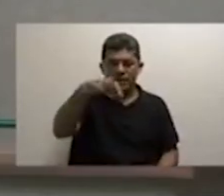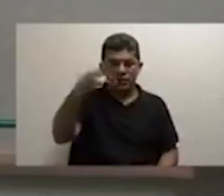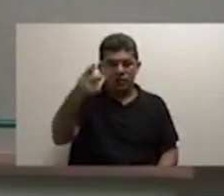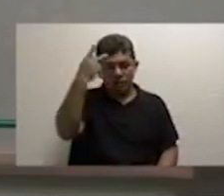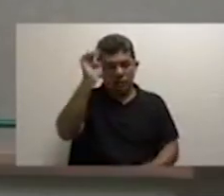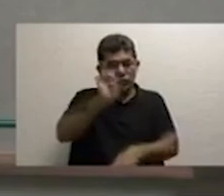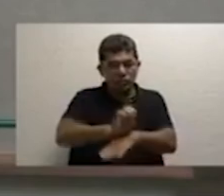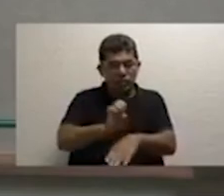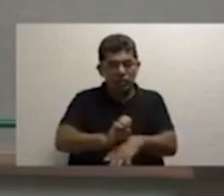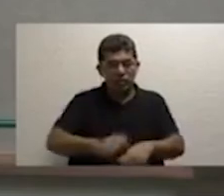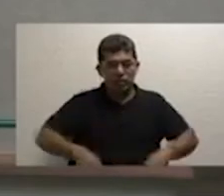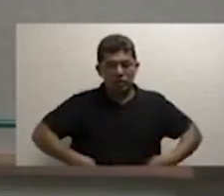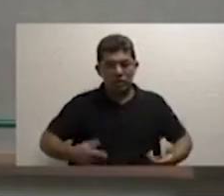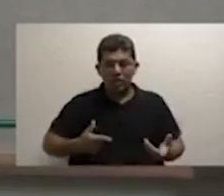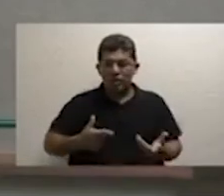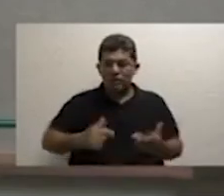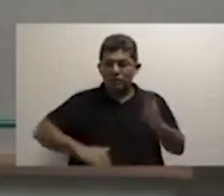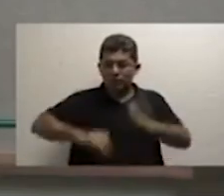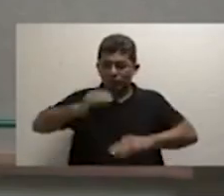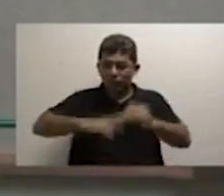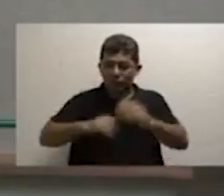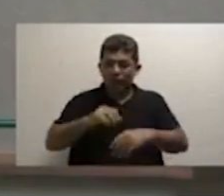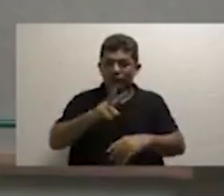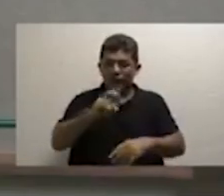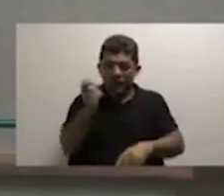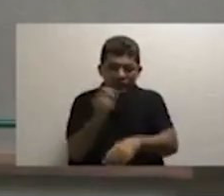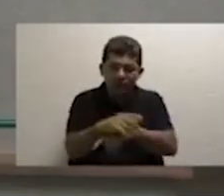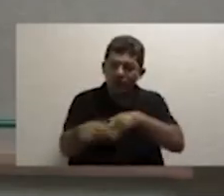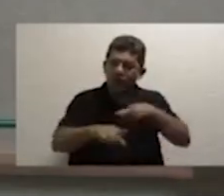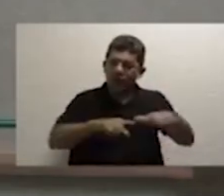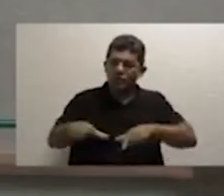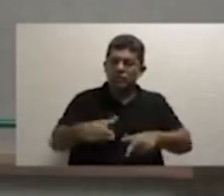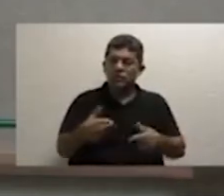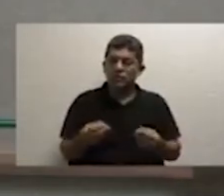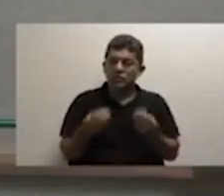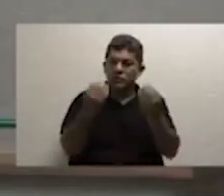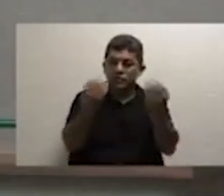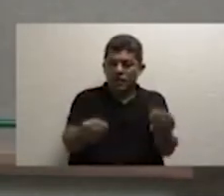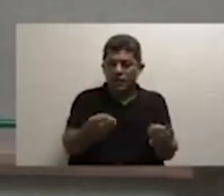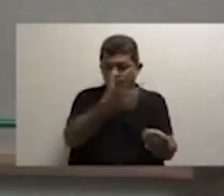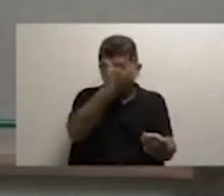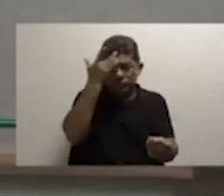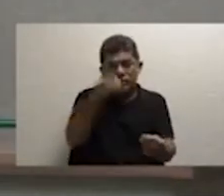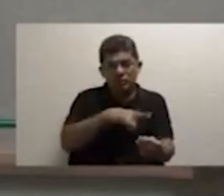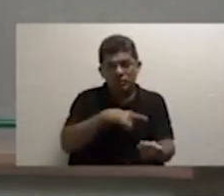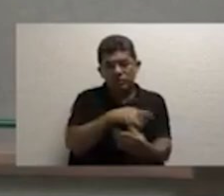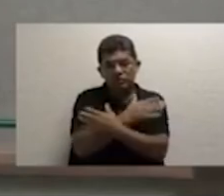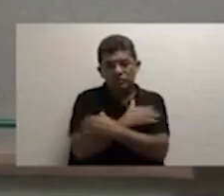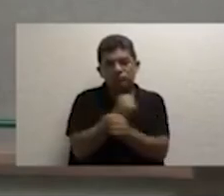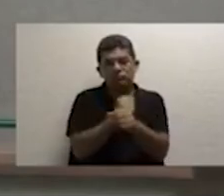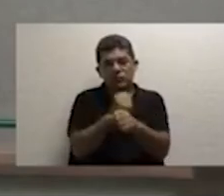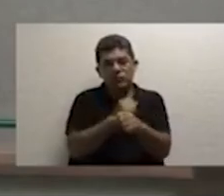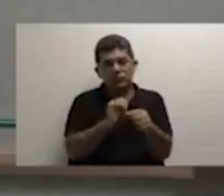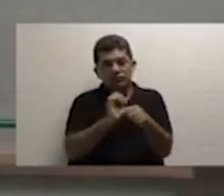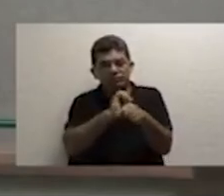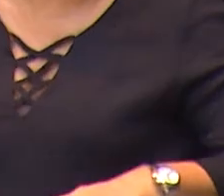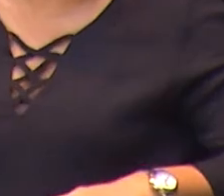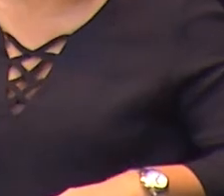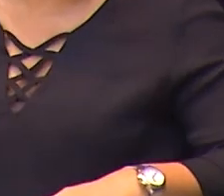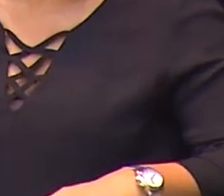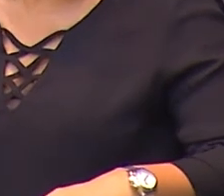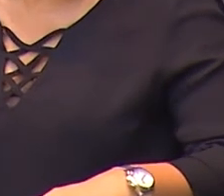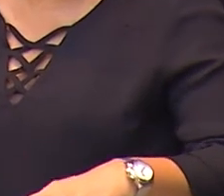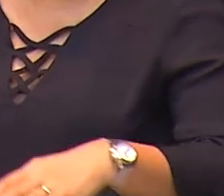poder investir em mão de obra, gerar emprego, dar oportunidade a quem está desempregado no caso dessa pandemia?